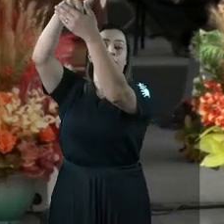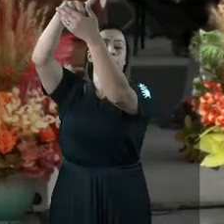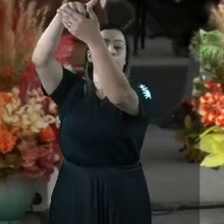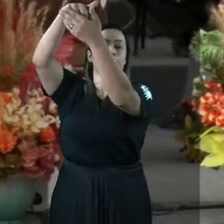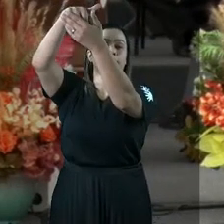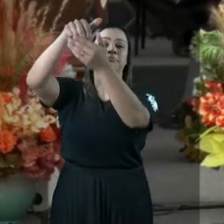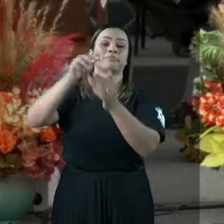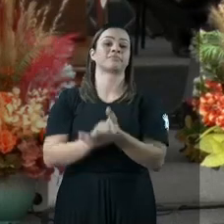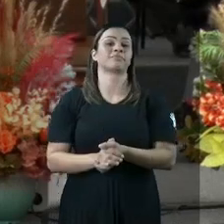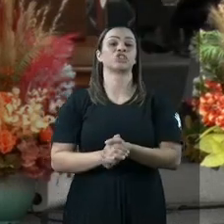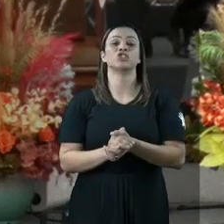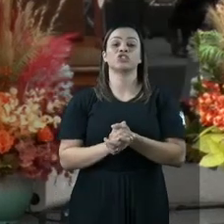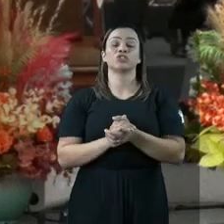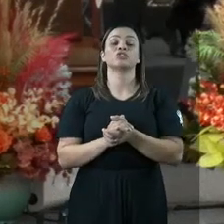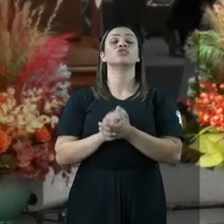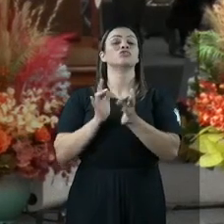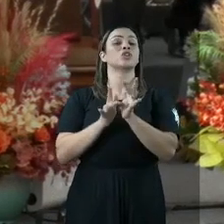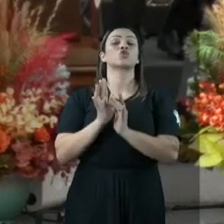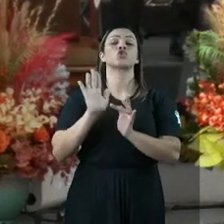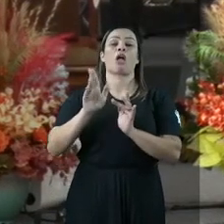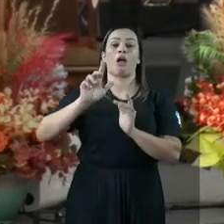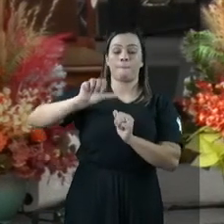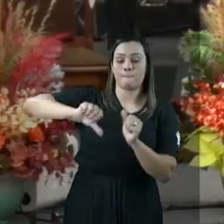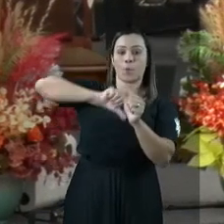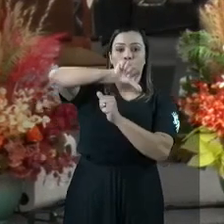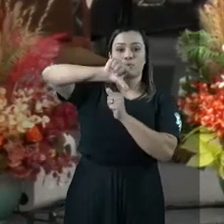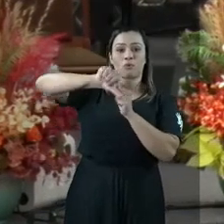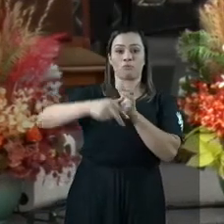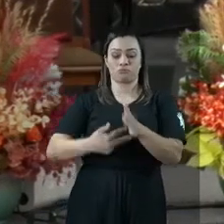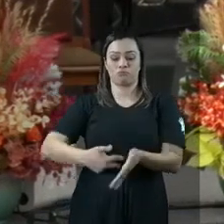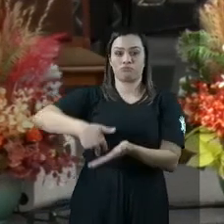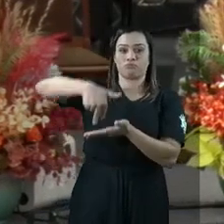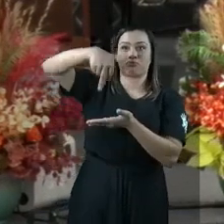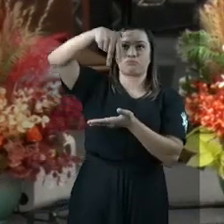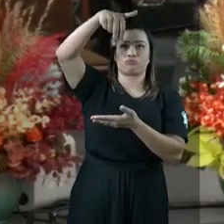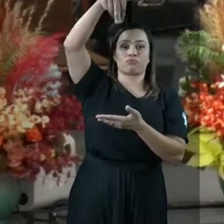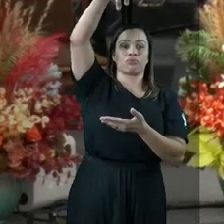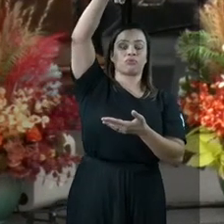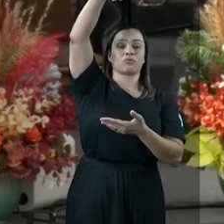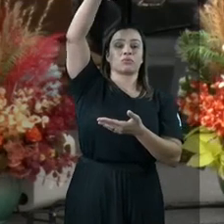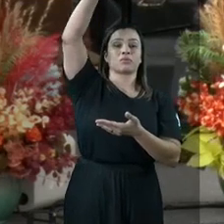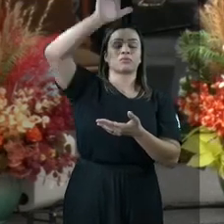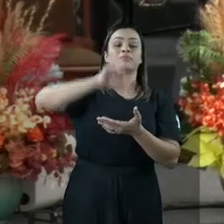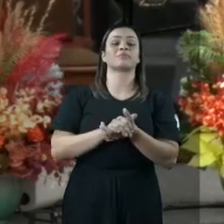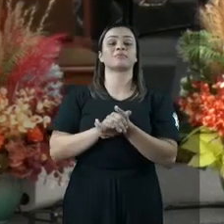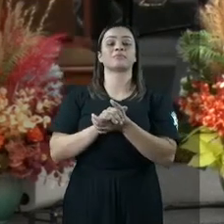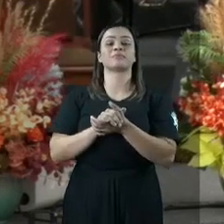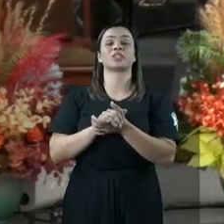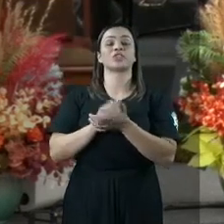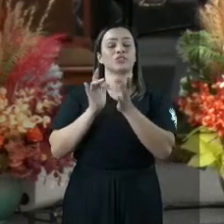dor do Calvário, glorificado, quando ele passa do primeiro nível das nuvens, ele ouve uma voz angelical